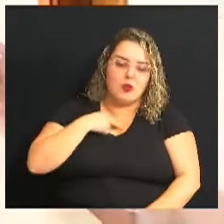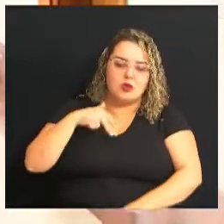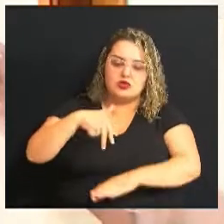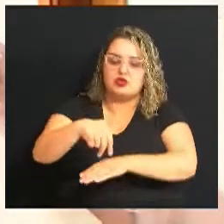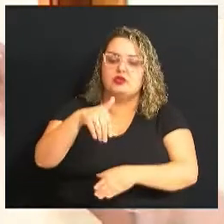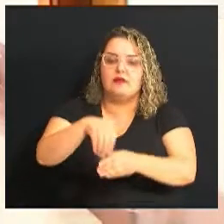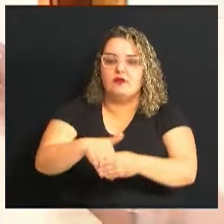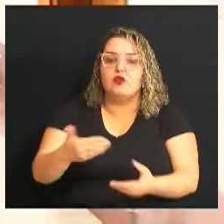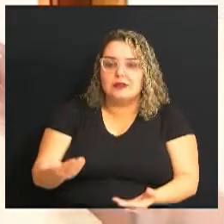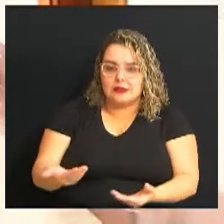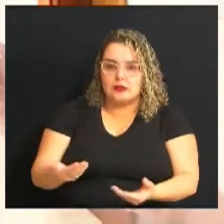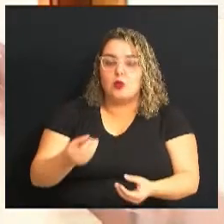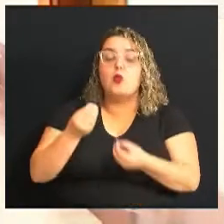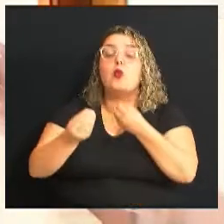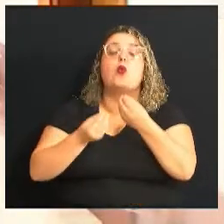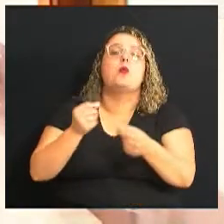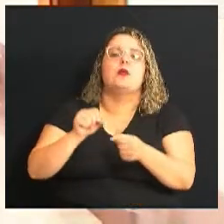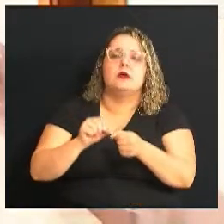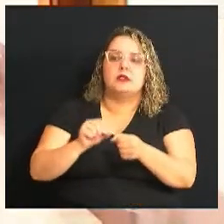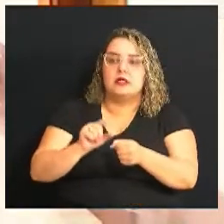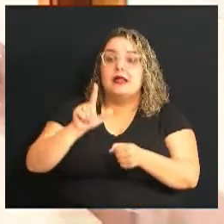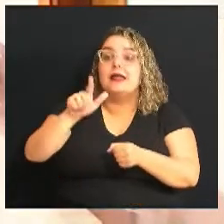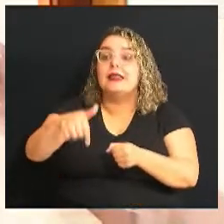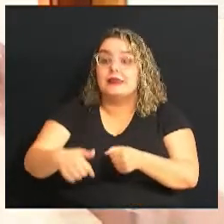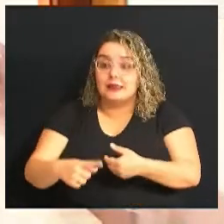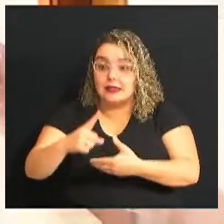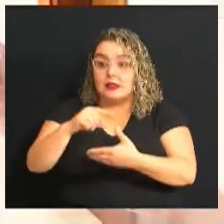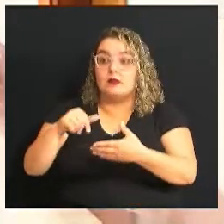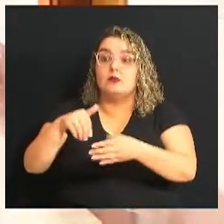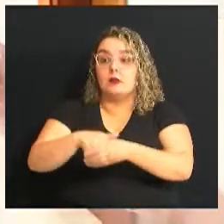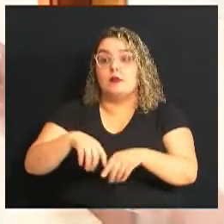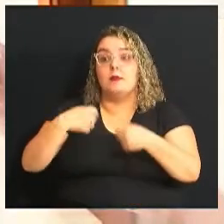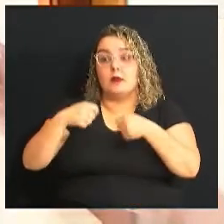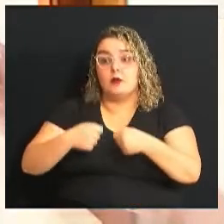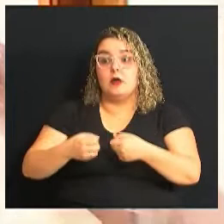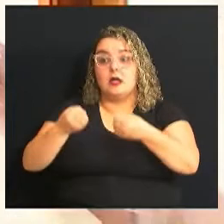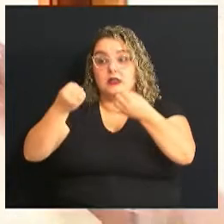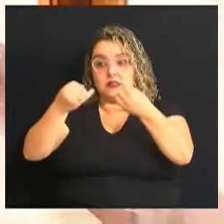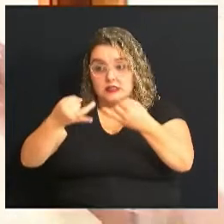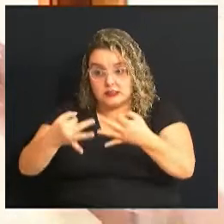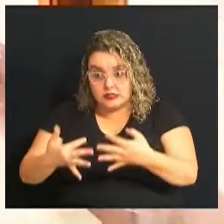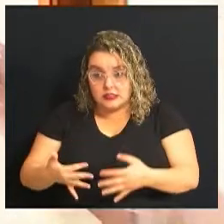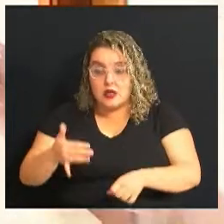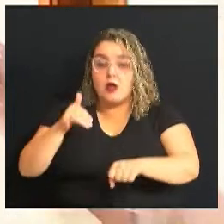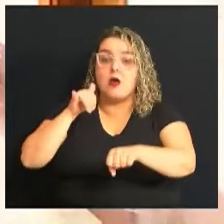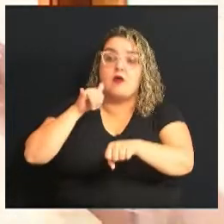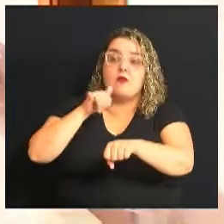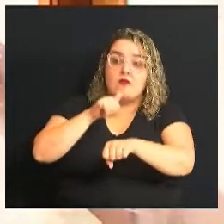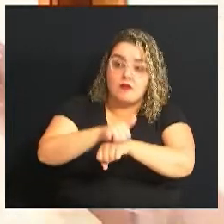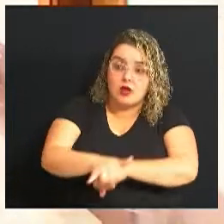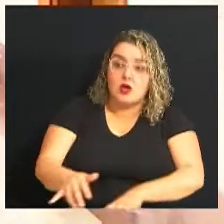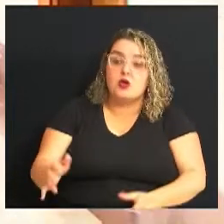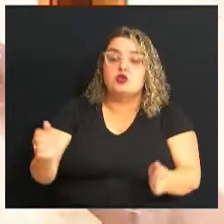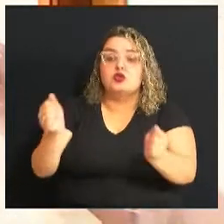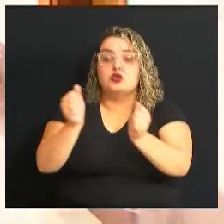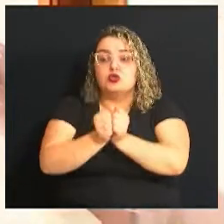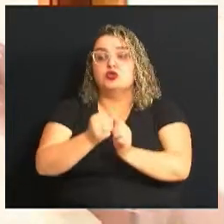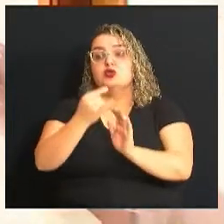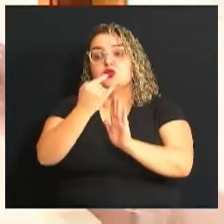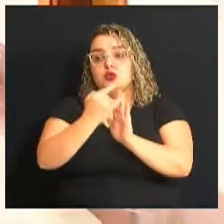que fazer? Após as eleições, esse eleitor deverá justificar sua ausência juntando documentos.